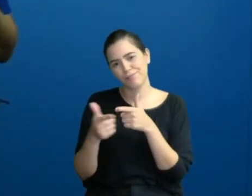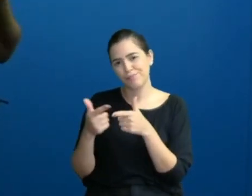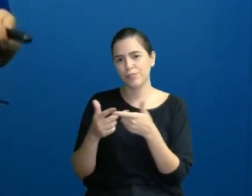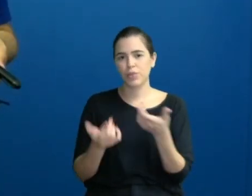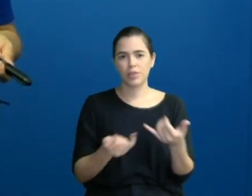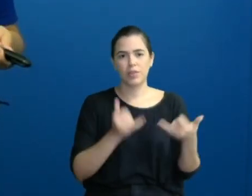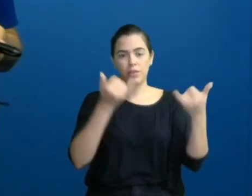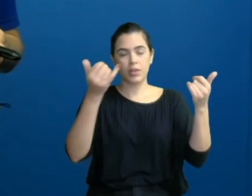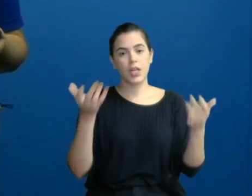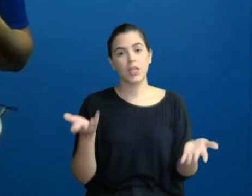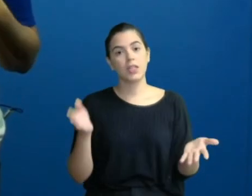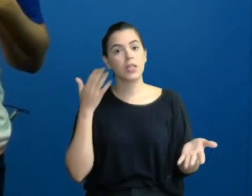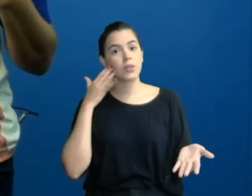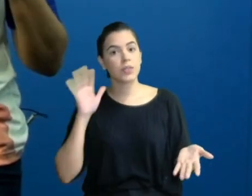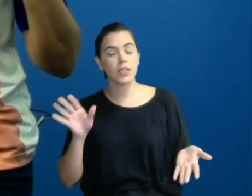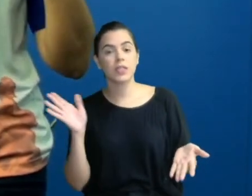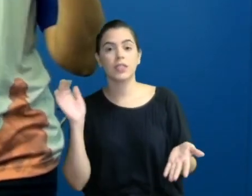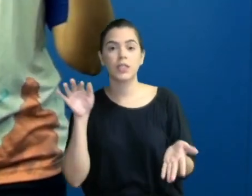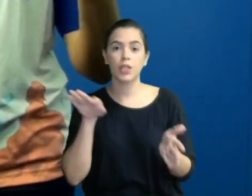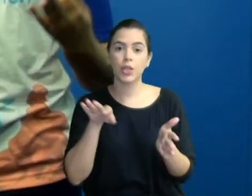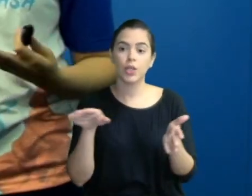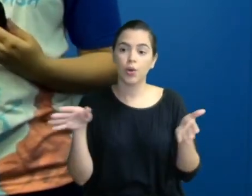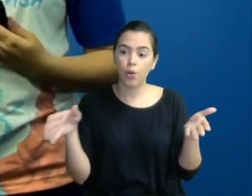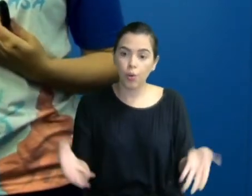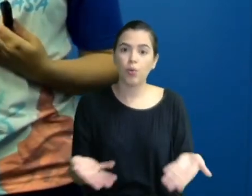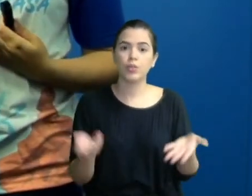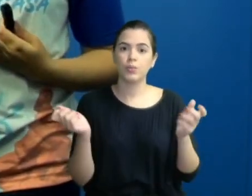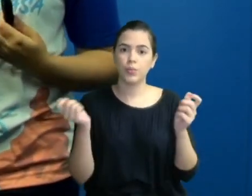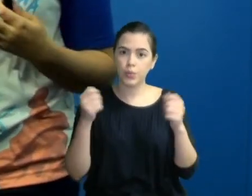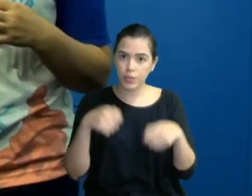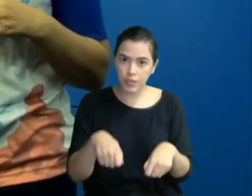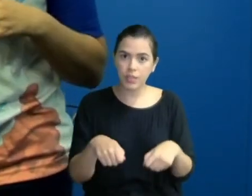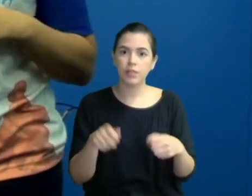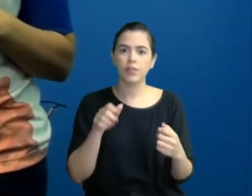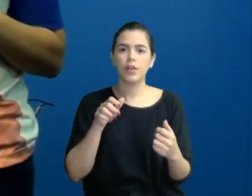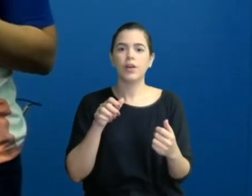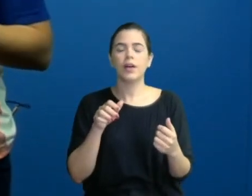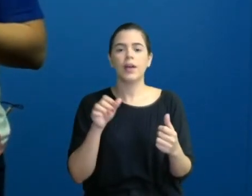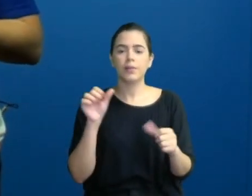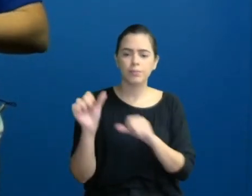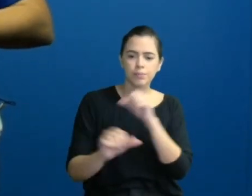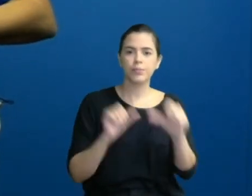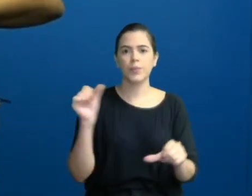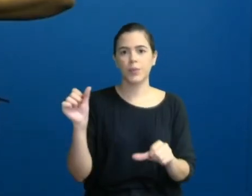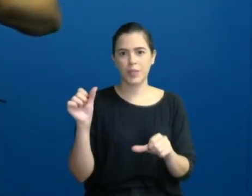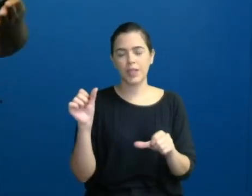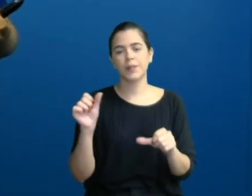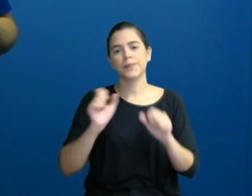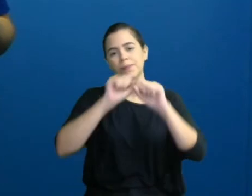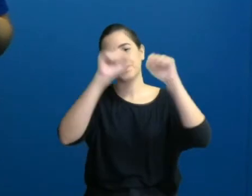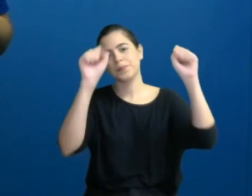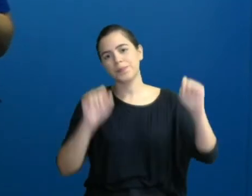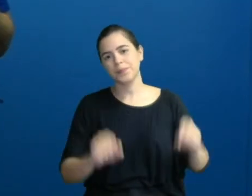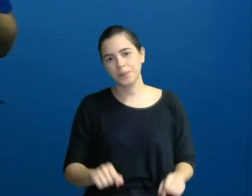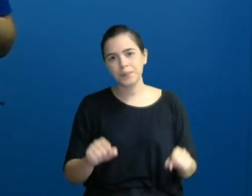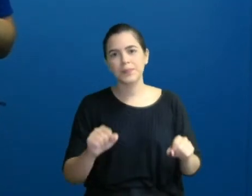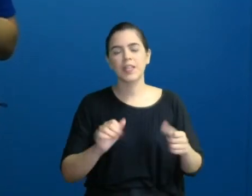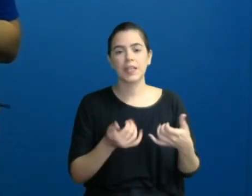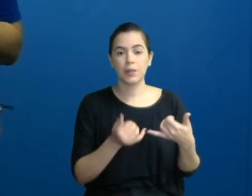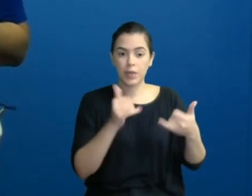as energias. Não sei se hoje em dia a gente poderia superar esse obstáculo, já que a gente tem um sistema